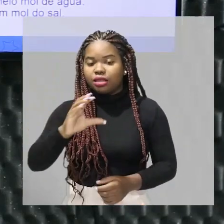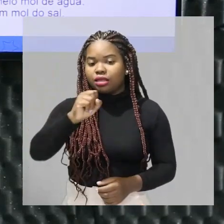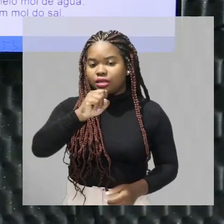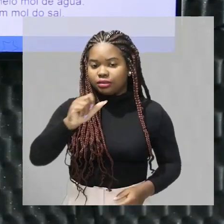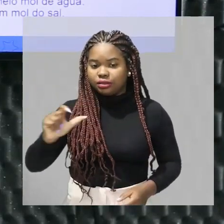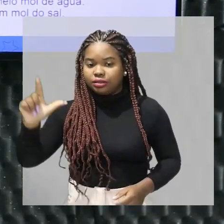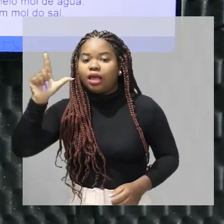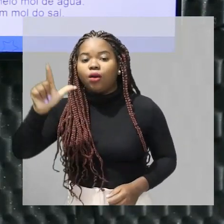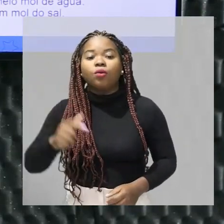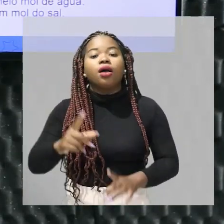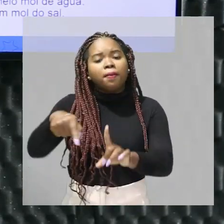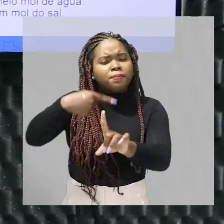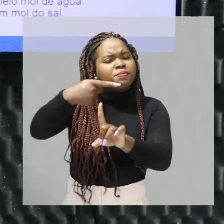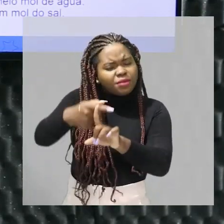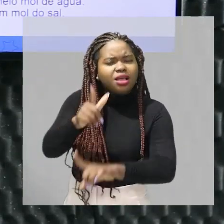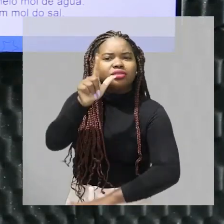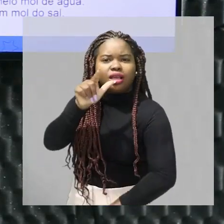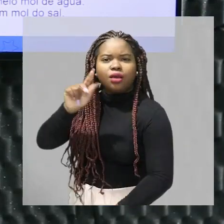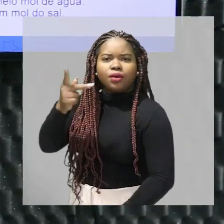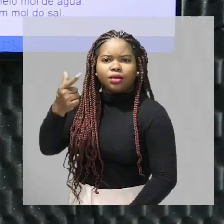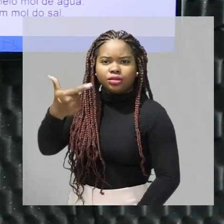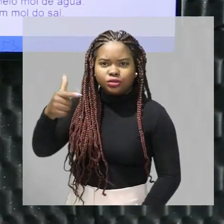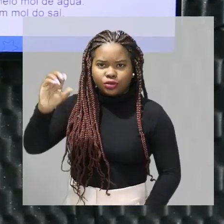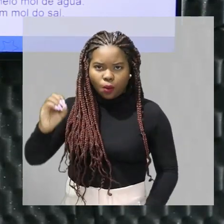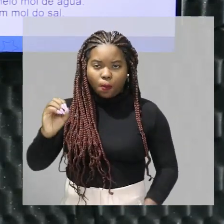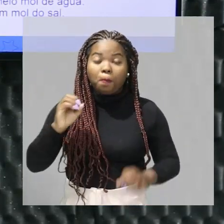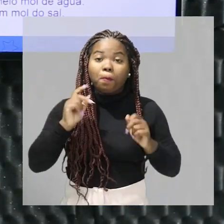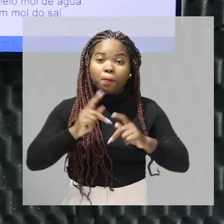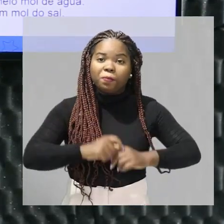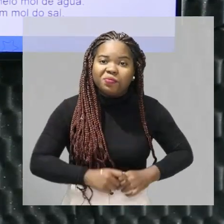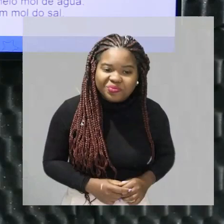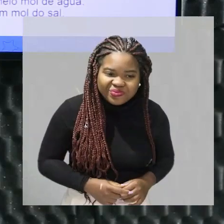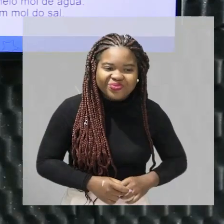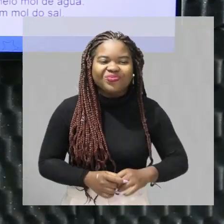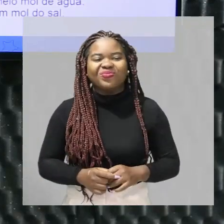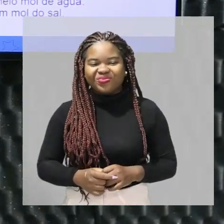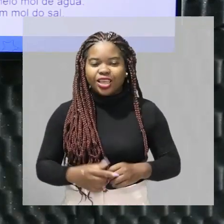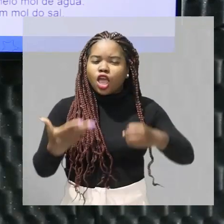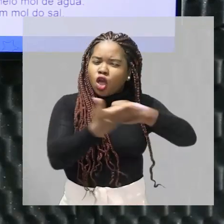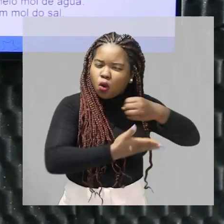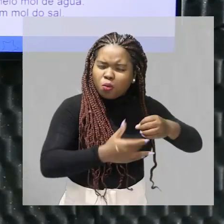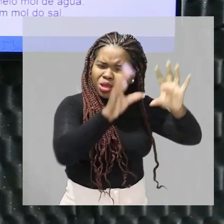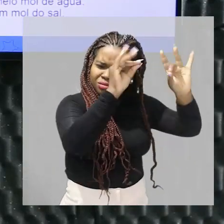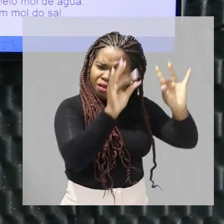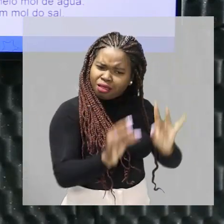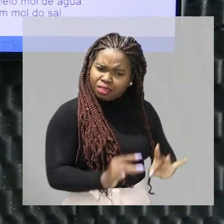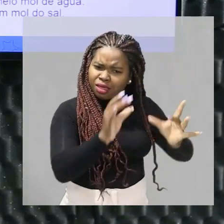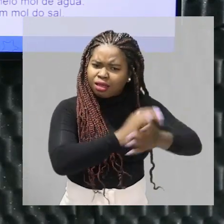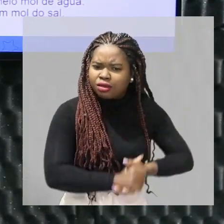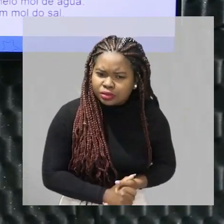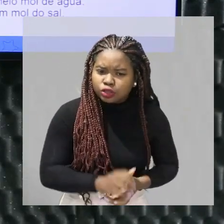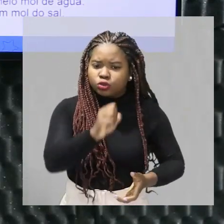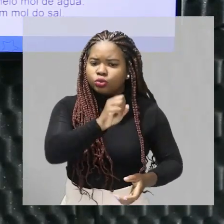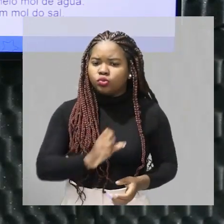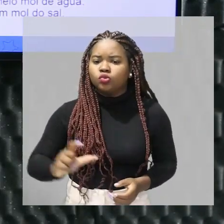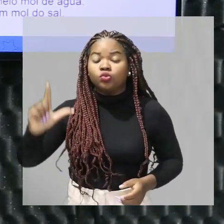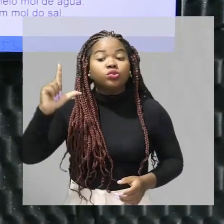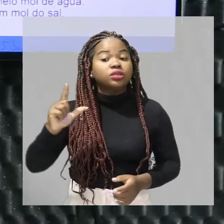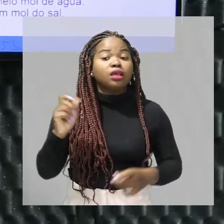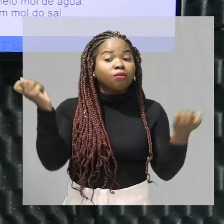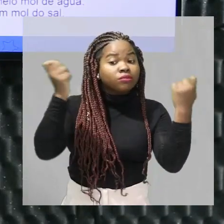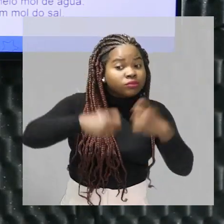questão está abordando, mais a água. Com base na descrição da obtenção do